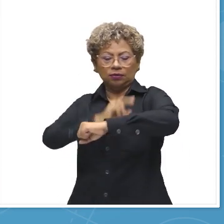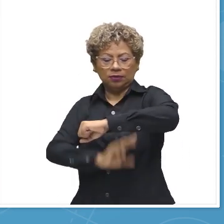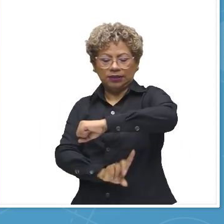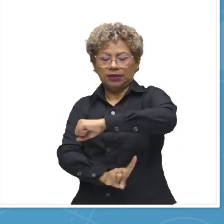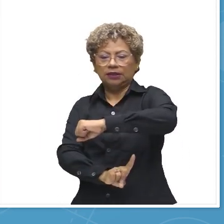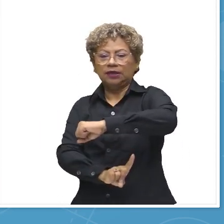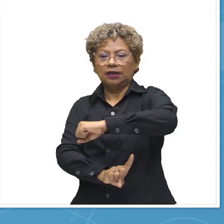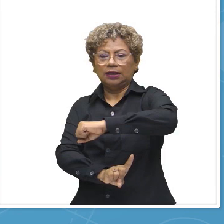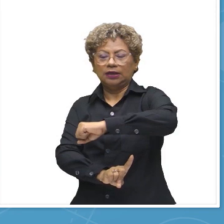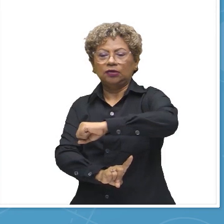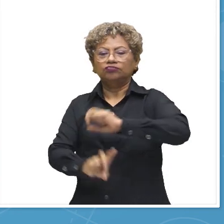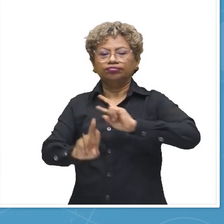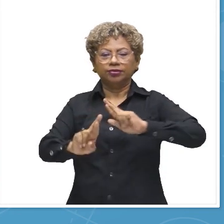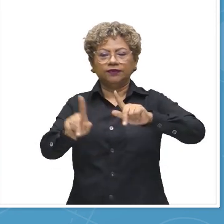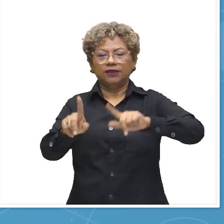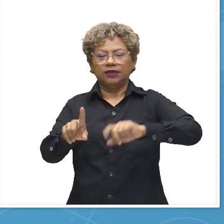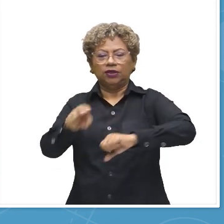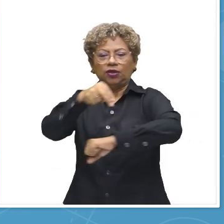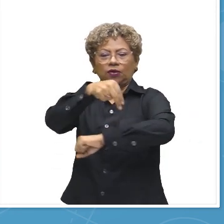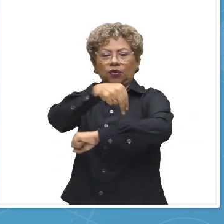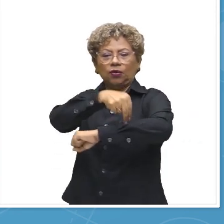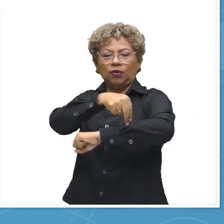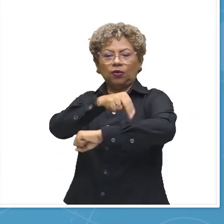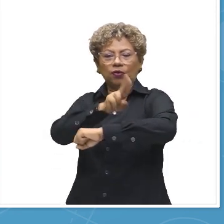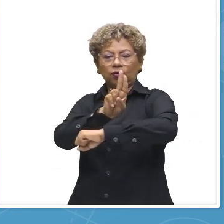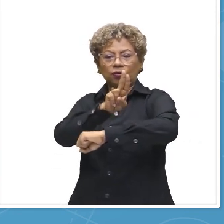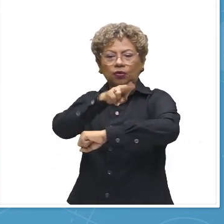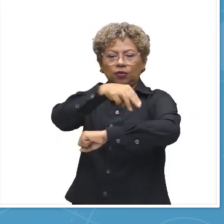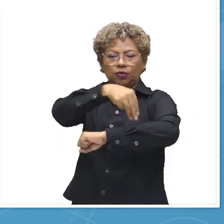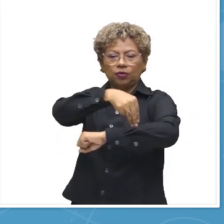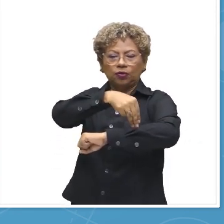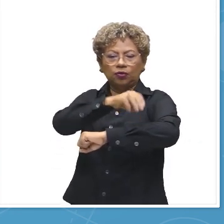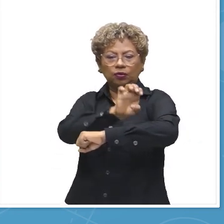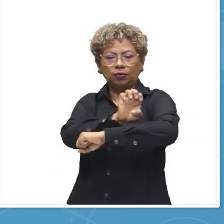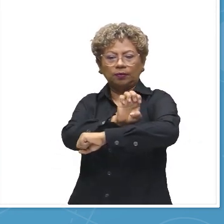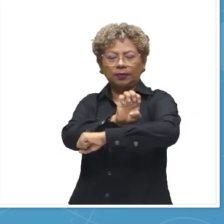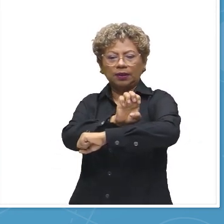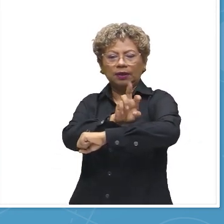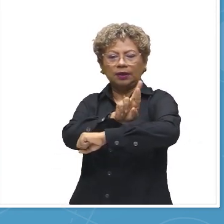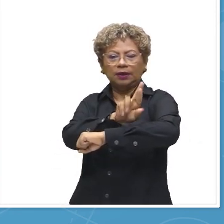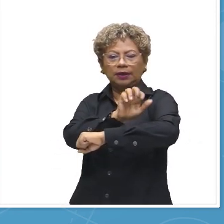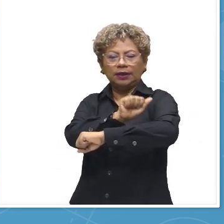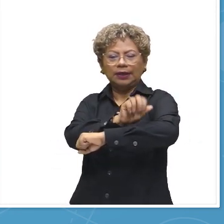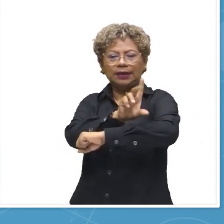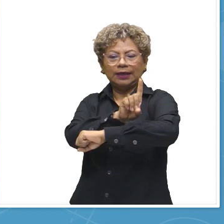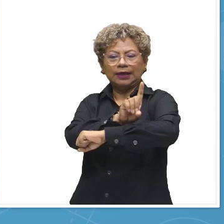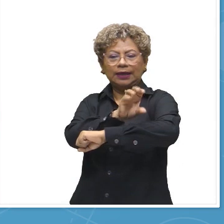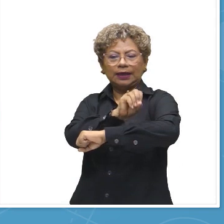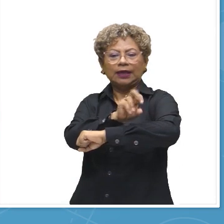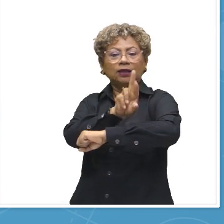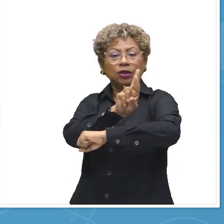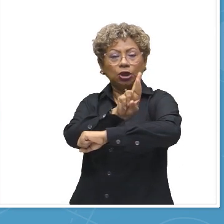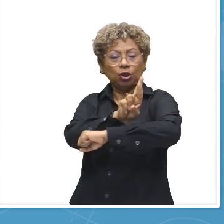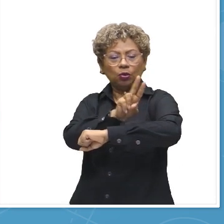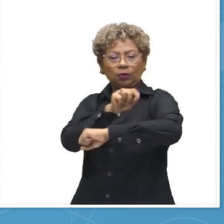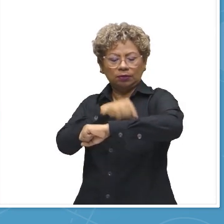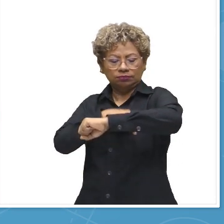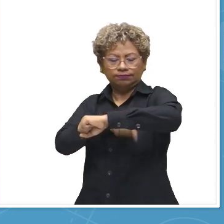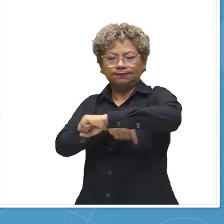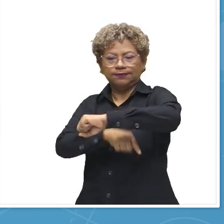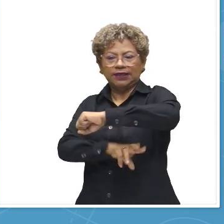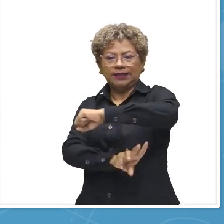Então vejam, o númerozinho de cima é o numerador, né? Não esqueçam, é o nosso numerador. E o númerozinho de baixo